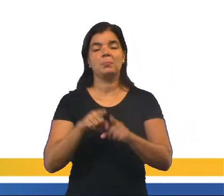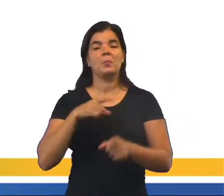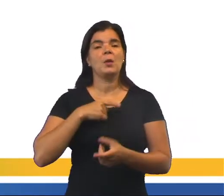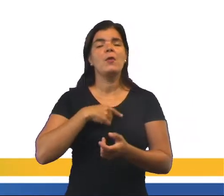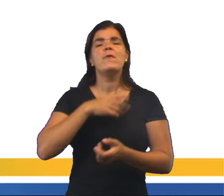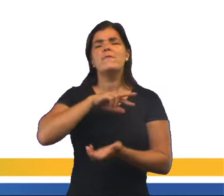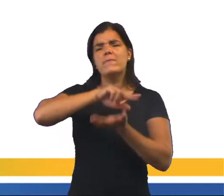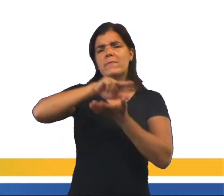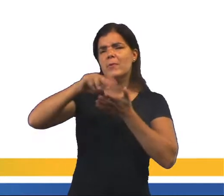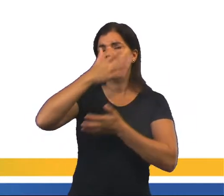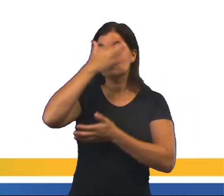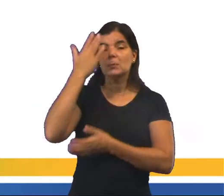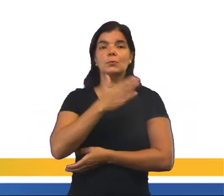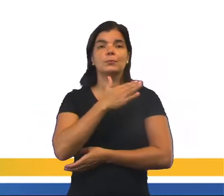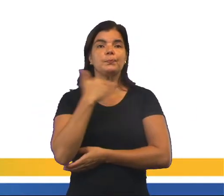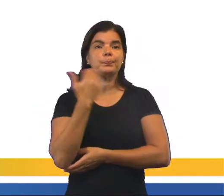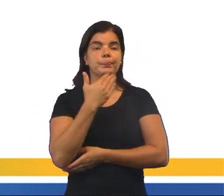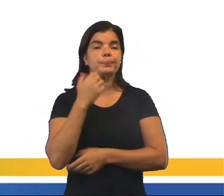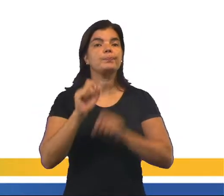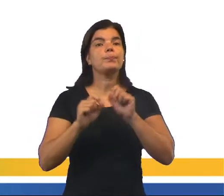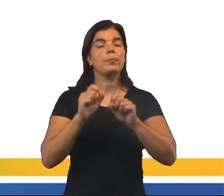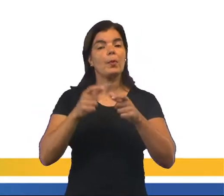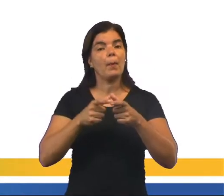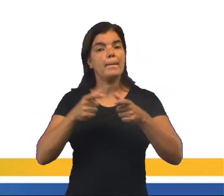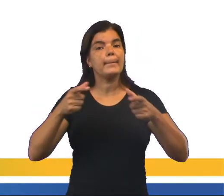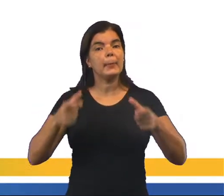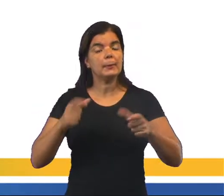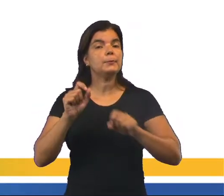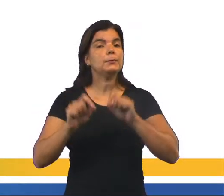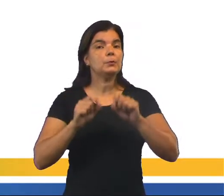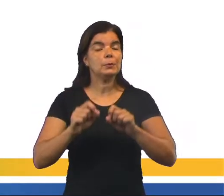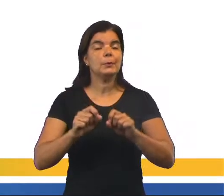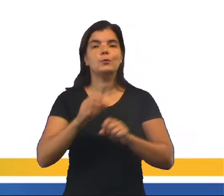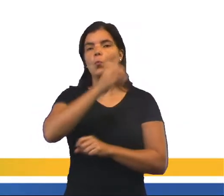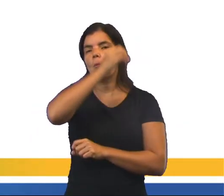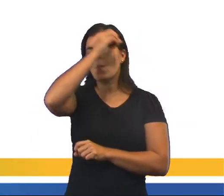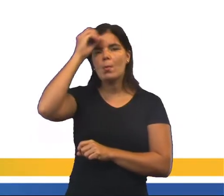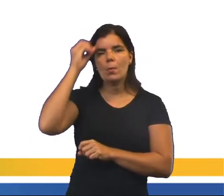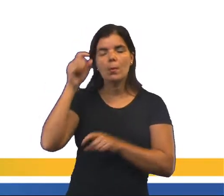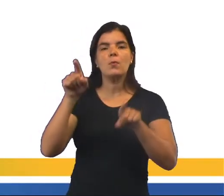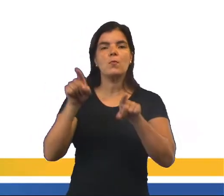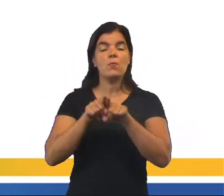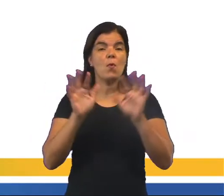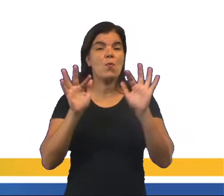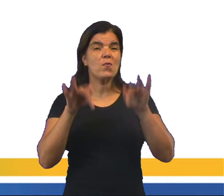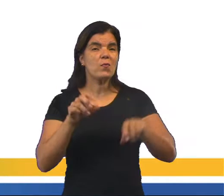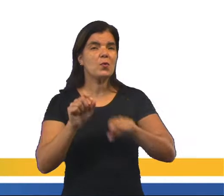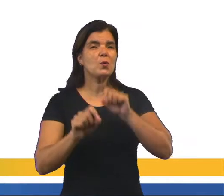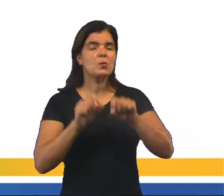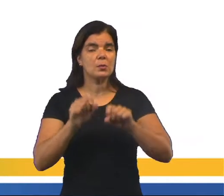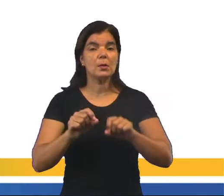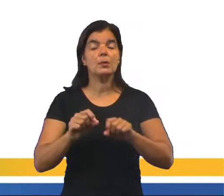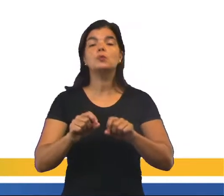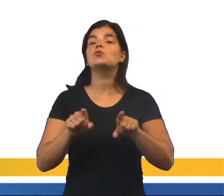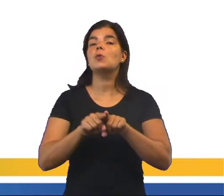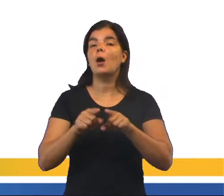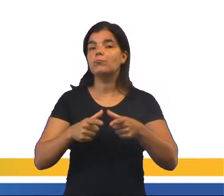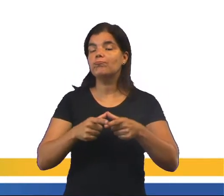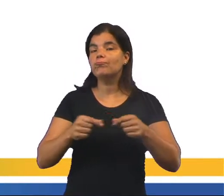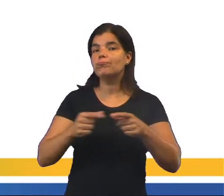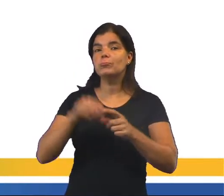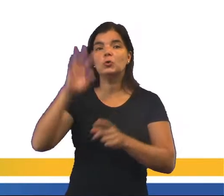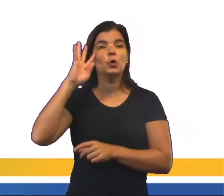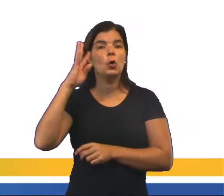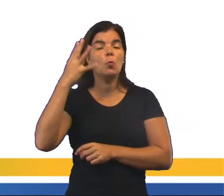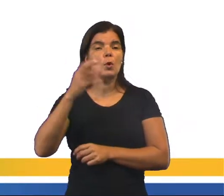que milhões de pessoas tenham morrido, sendo a maior parte destas inocentes. Seu fim foi marcado com a rendição japonesa,